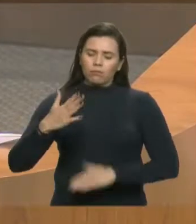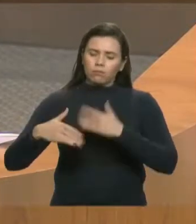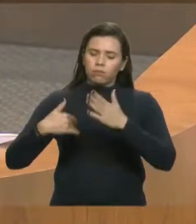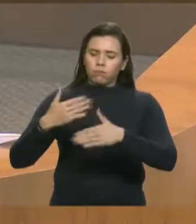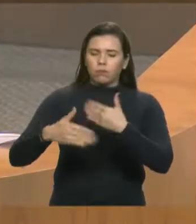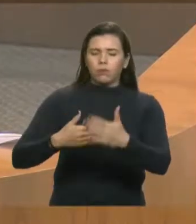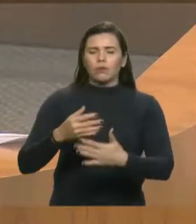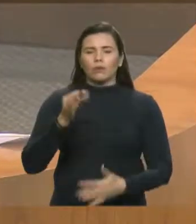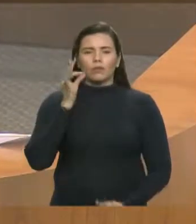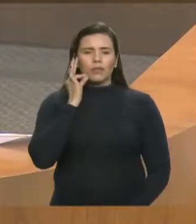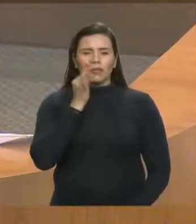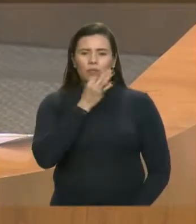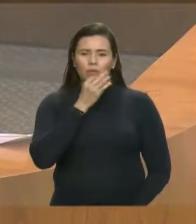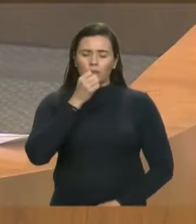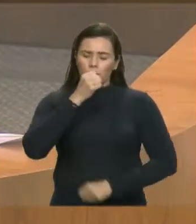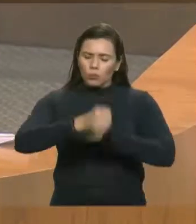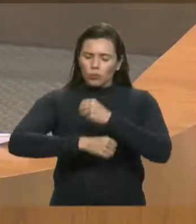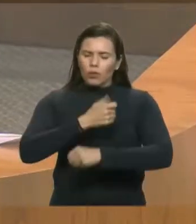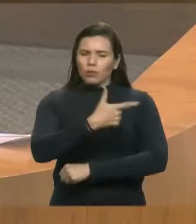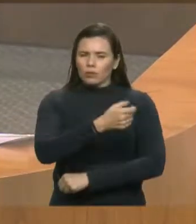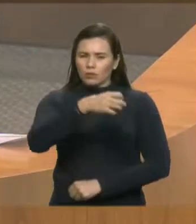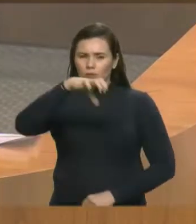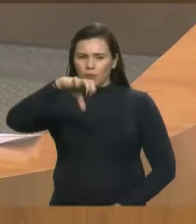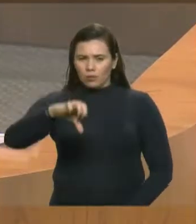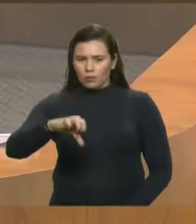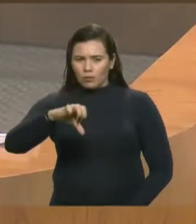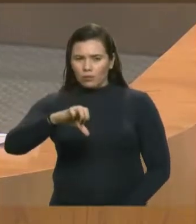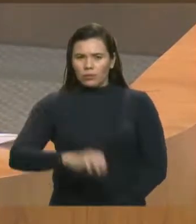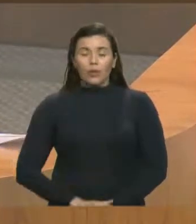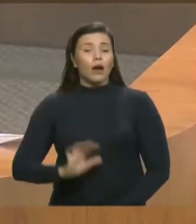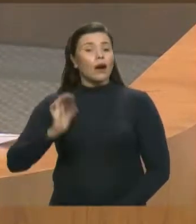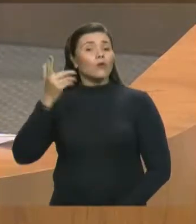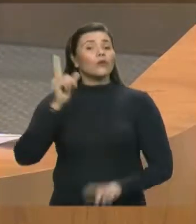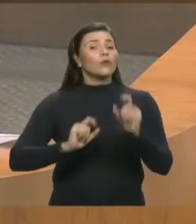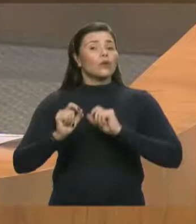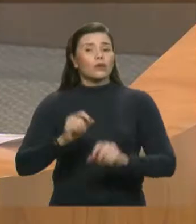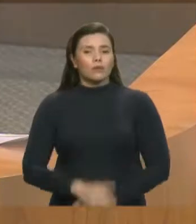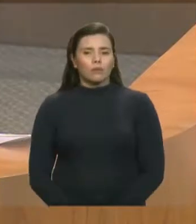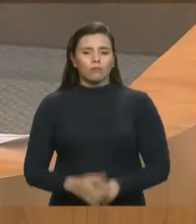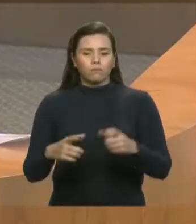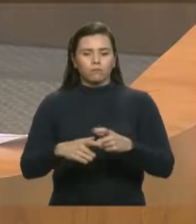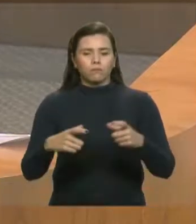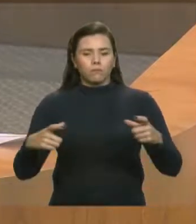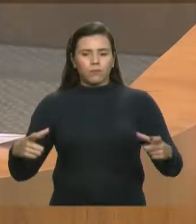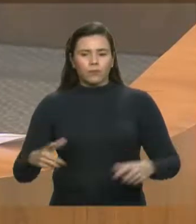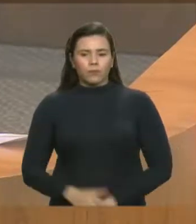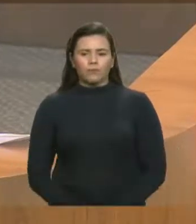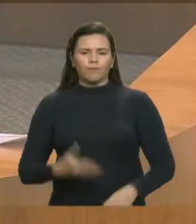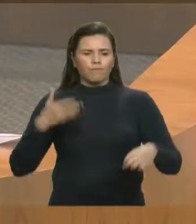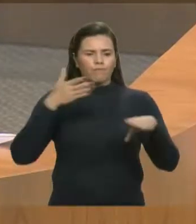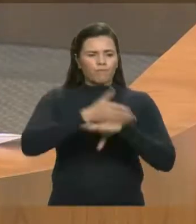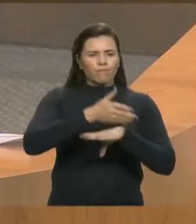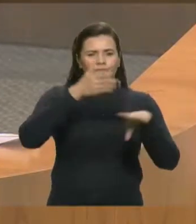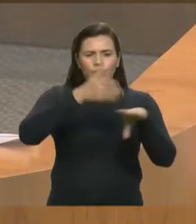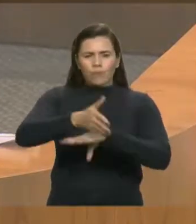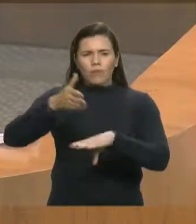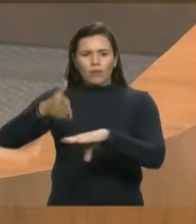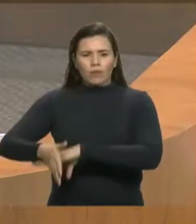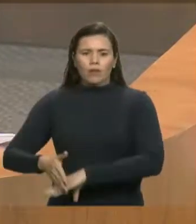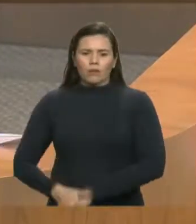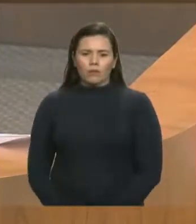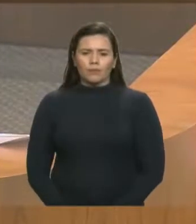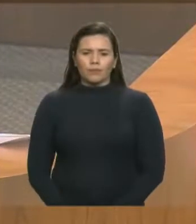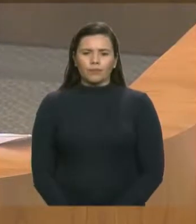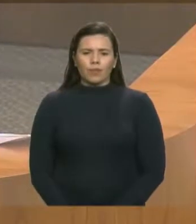ano, o ano de 2019, aumentou os casos de invasão e exploração ilegal de